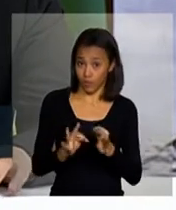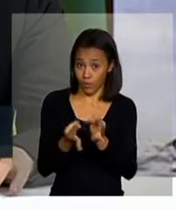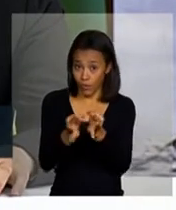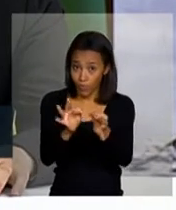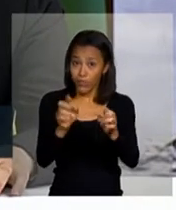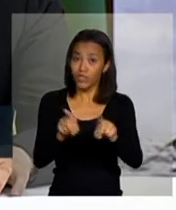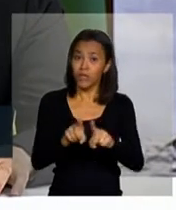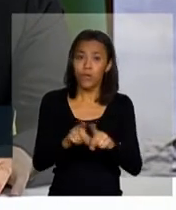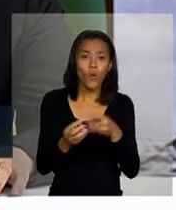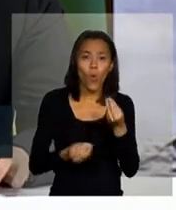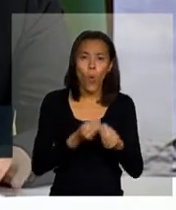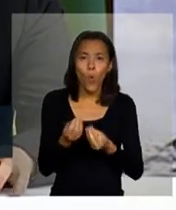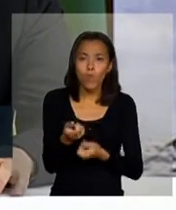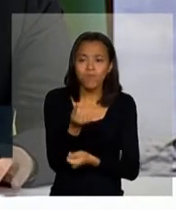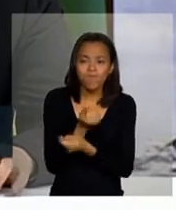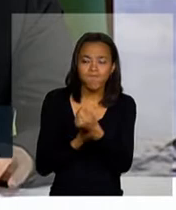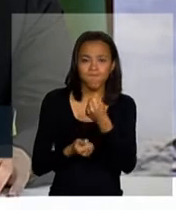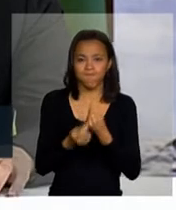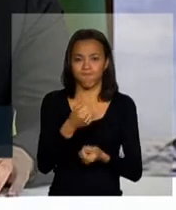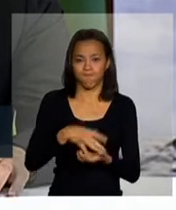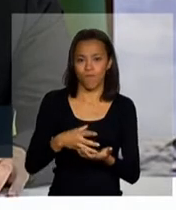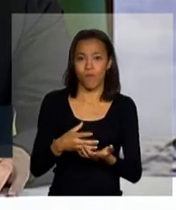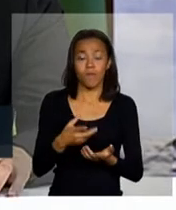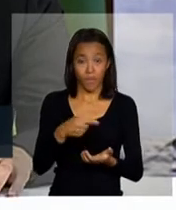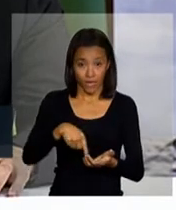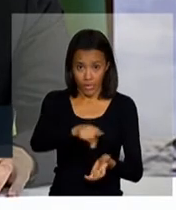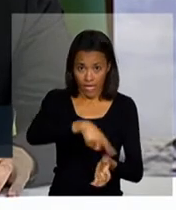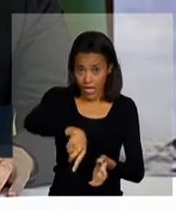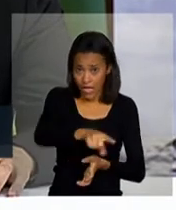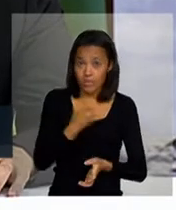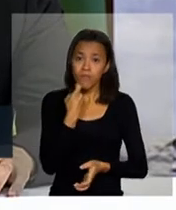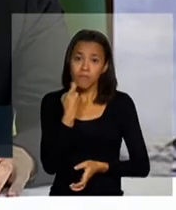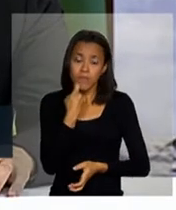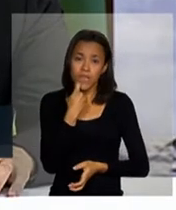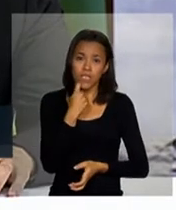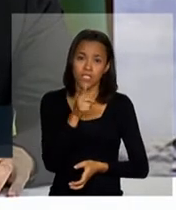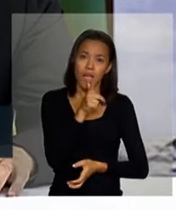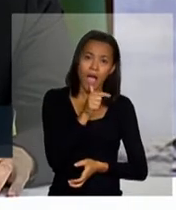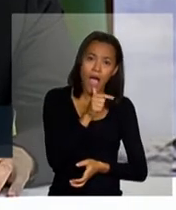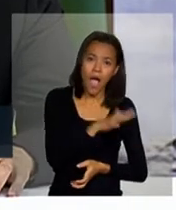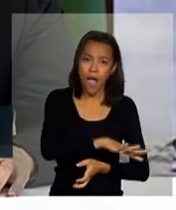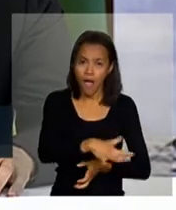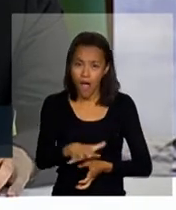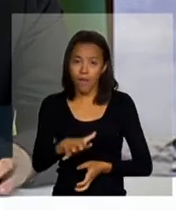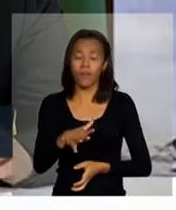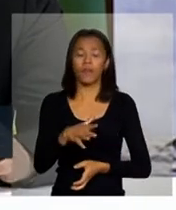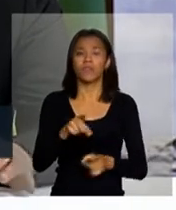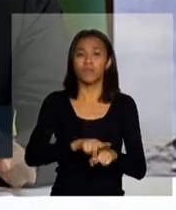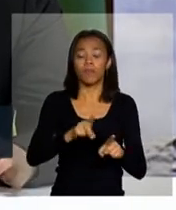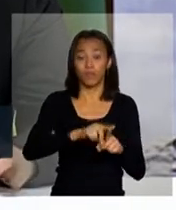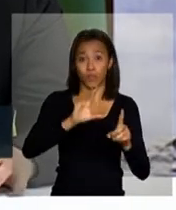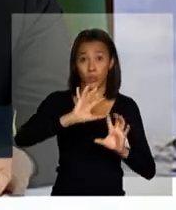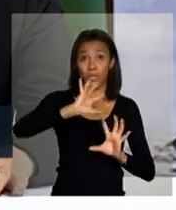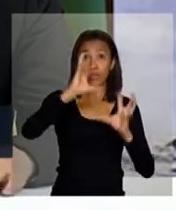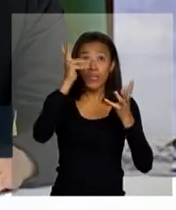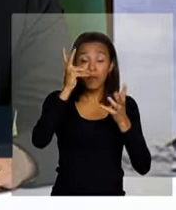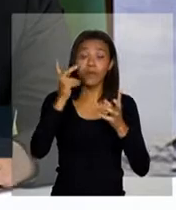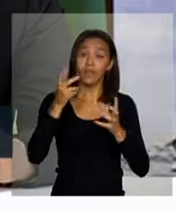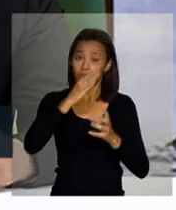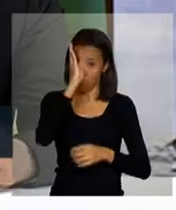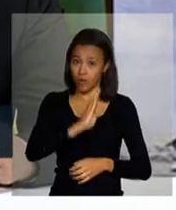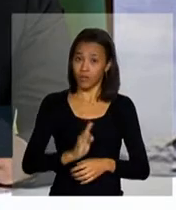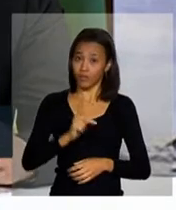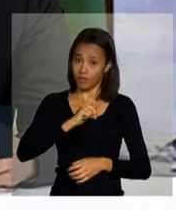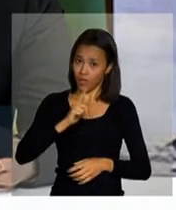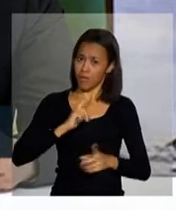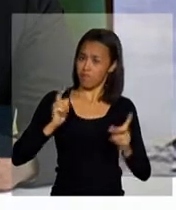de negócio, para que esses peixes, cujas águas e o clima que o Brasil possui nos